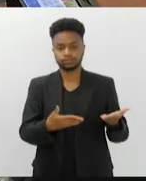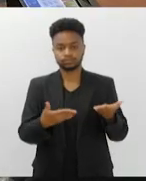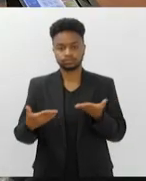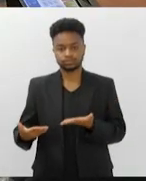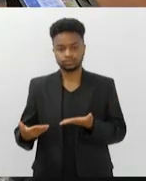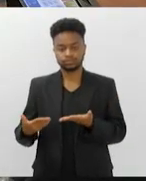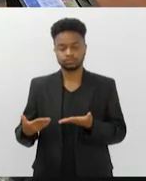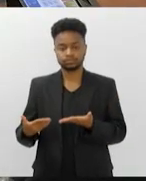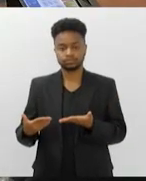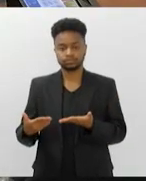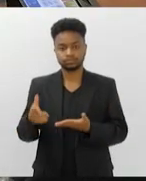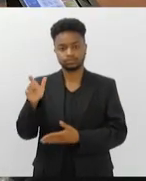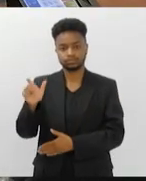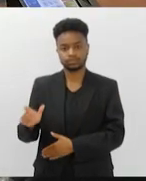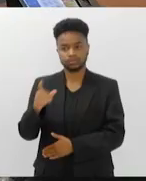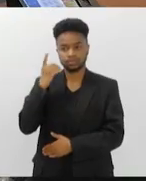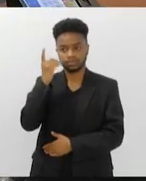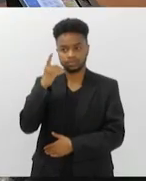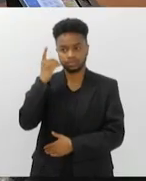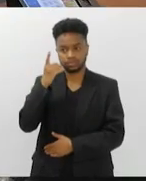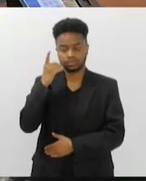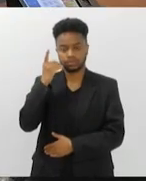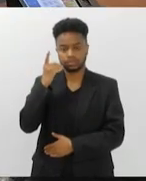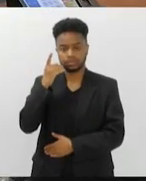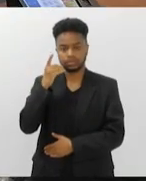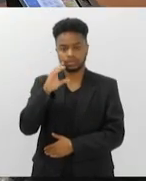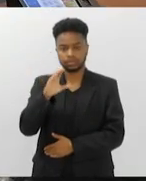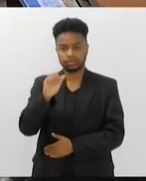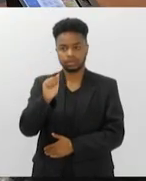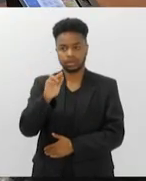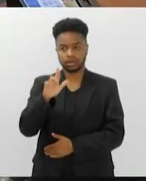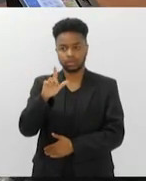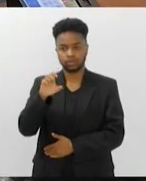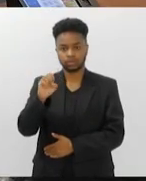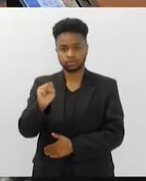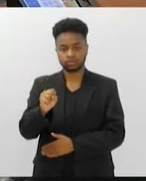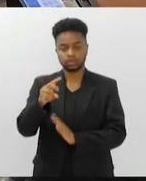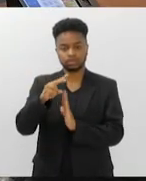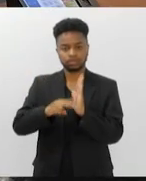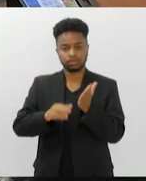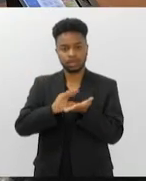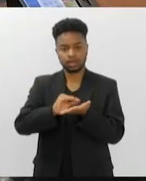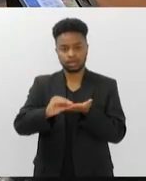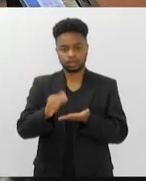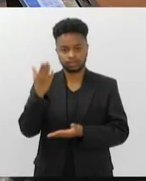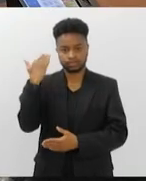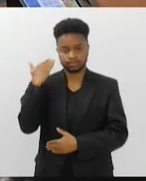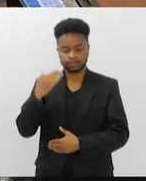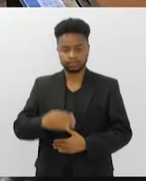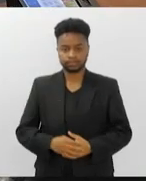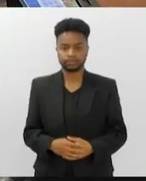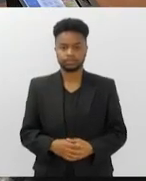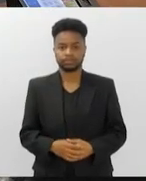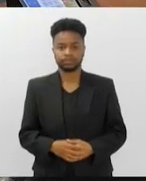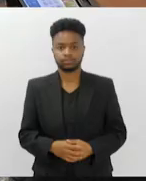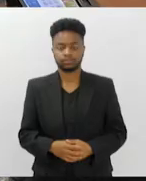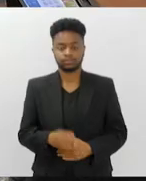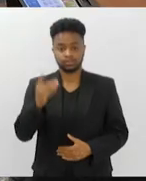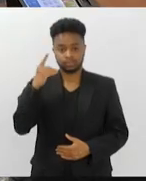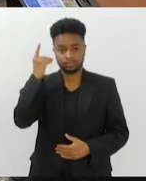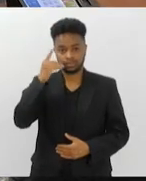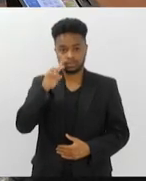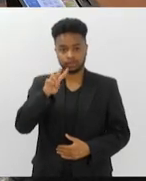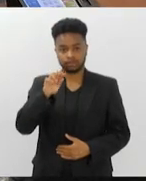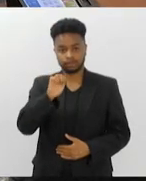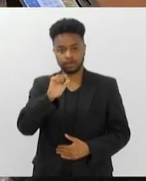convida o nobre deputado Carlos Augusto para fazer a leitura da ata da sessão anterior. Deputado